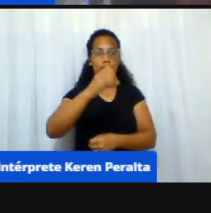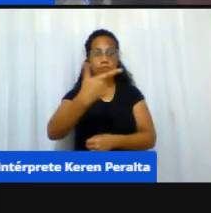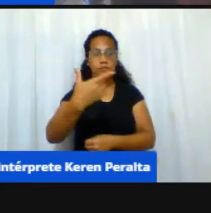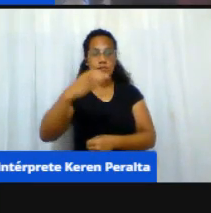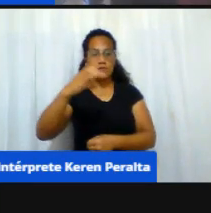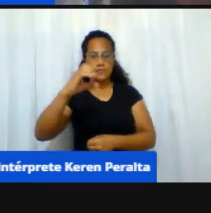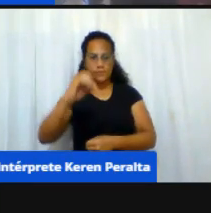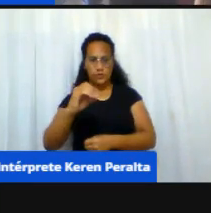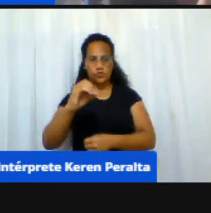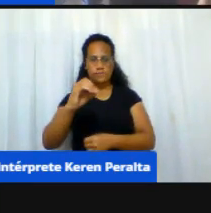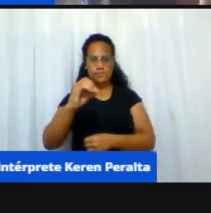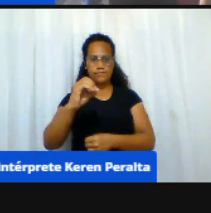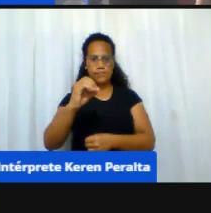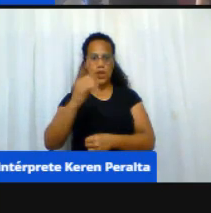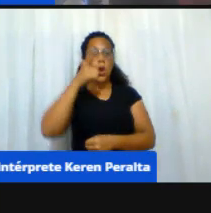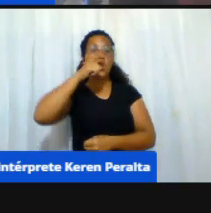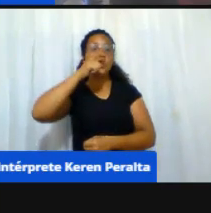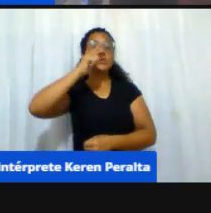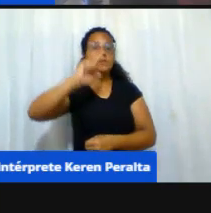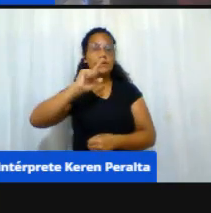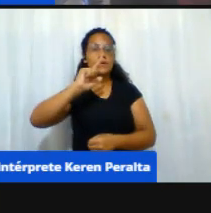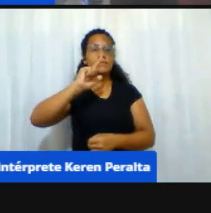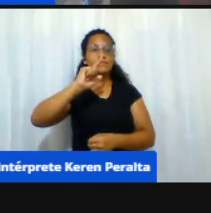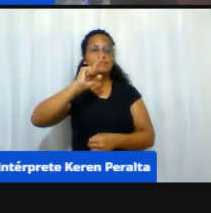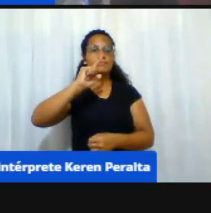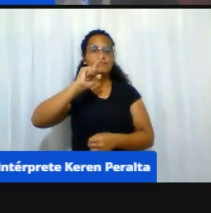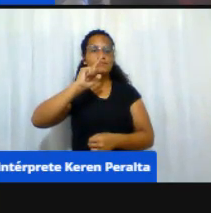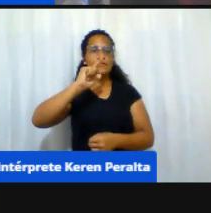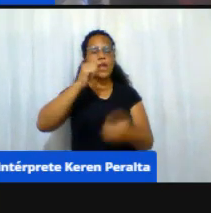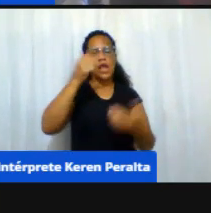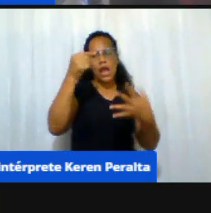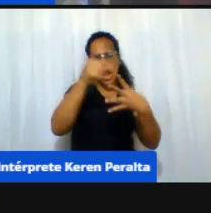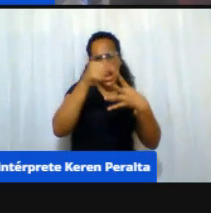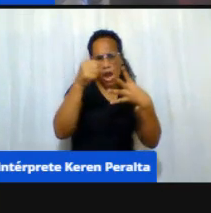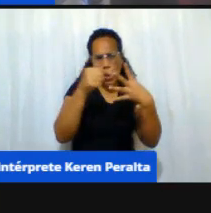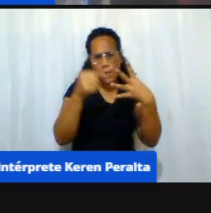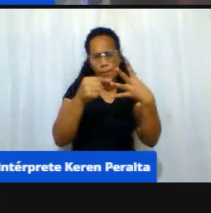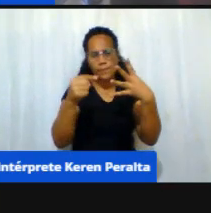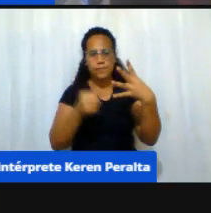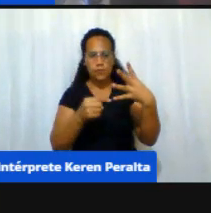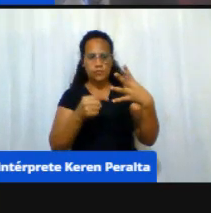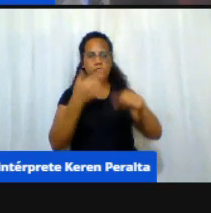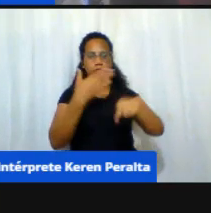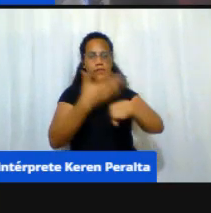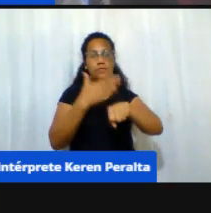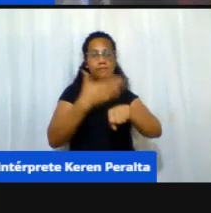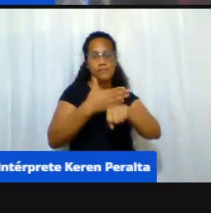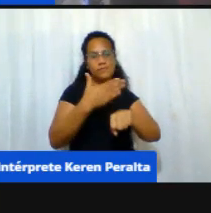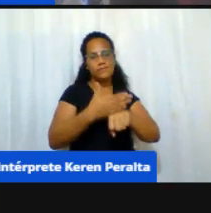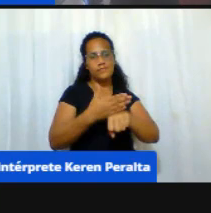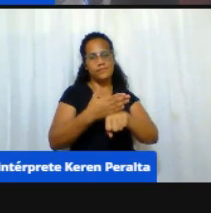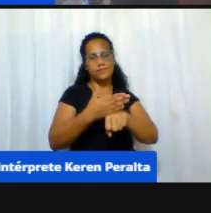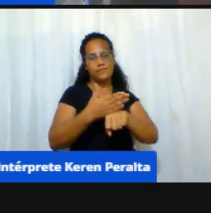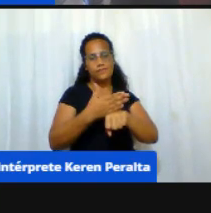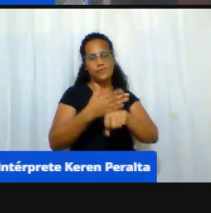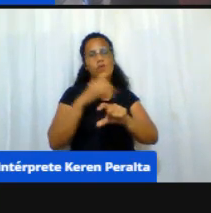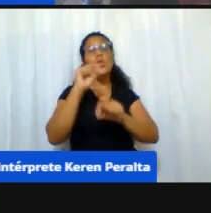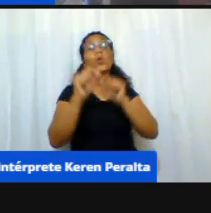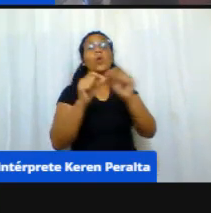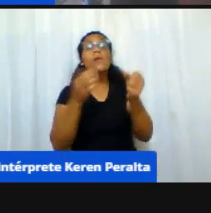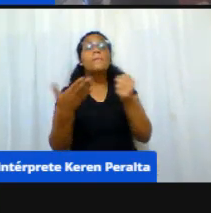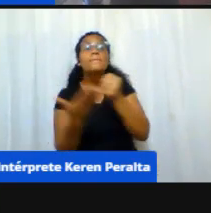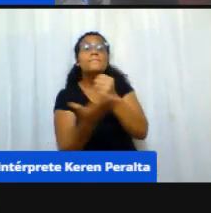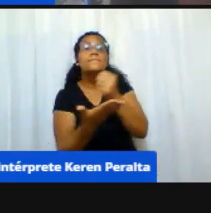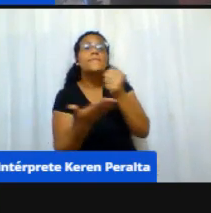incidirão na distribuição das habilidades indicadas para o que estamos considerando como referencial